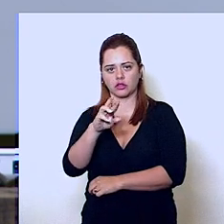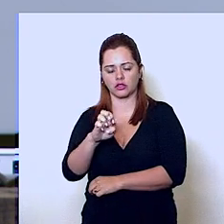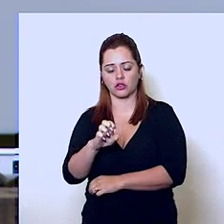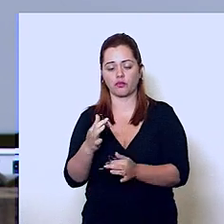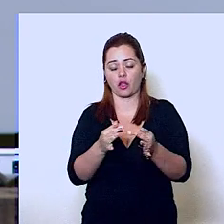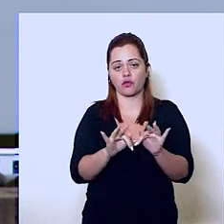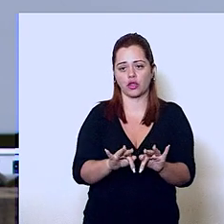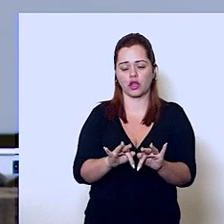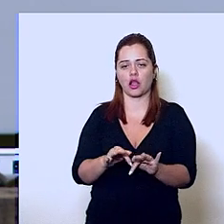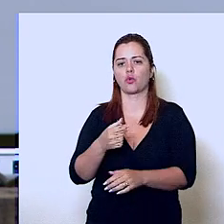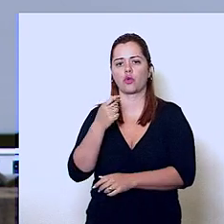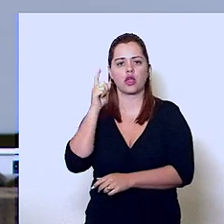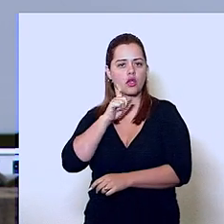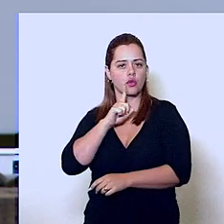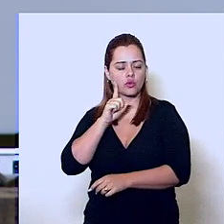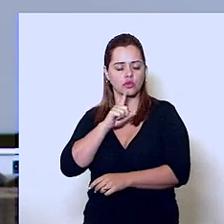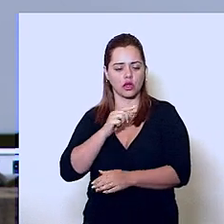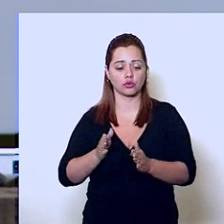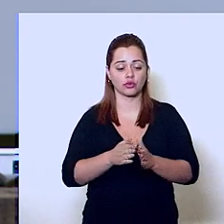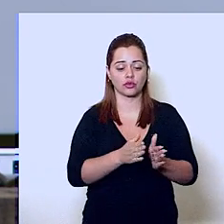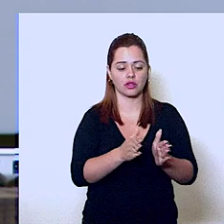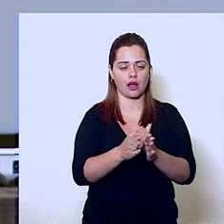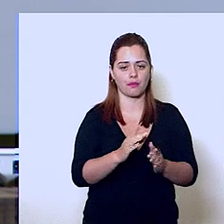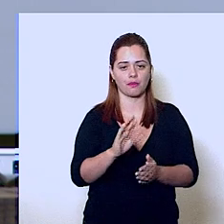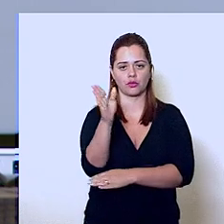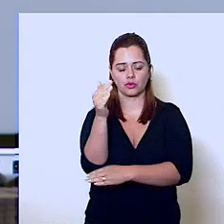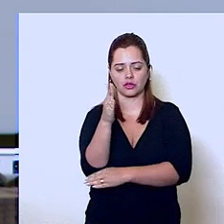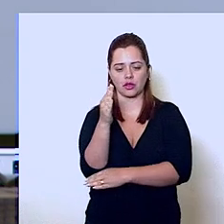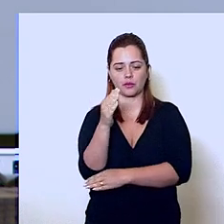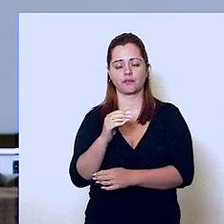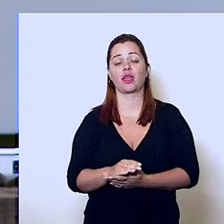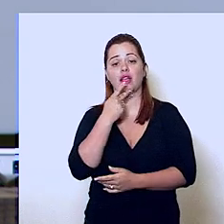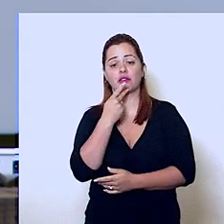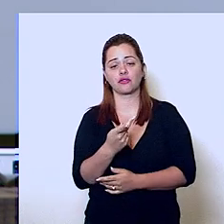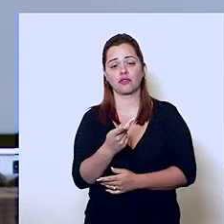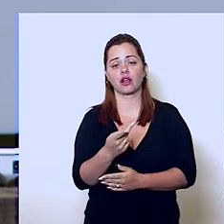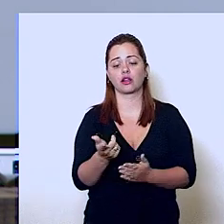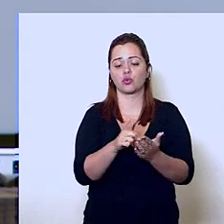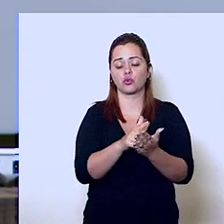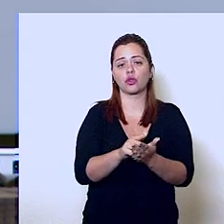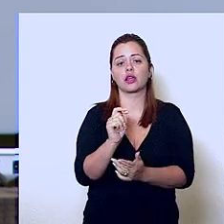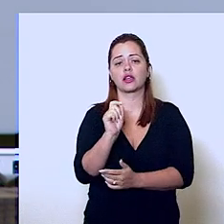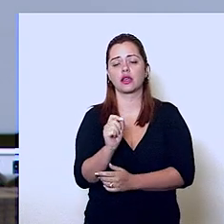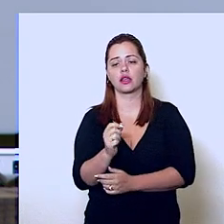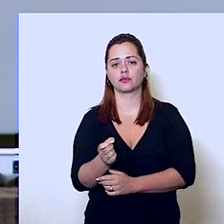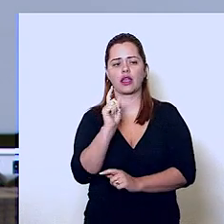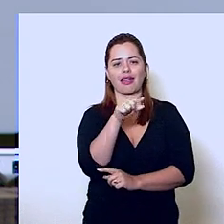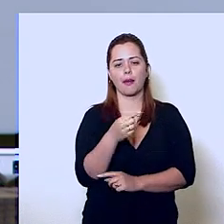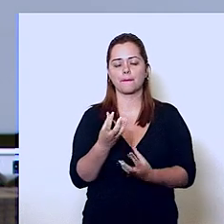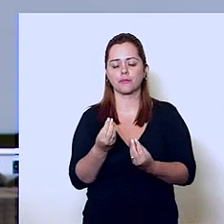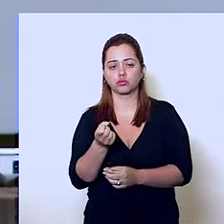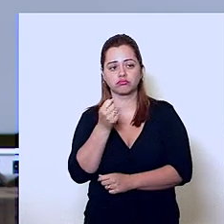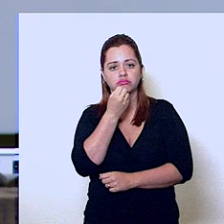Diplomáticos. Na introdução, o embaixador Paulo Tarso nos diz, isso é tão vigente, o melhor